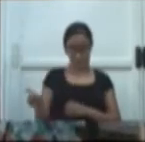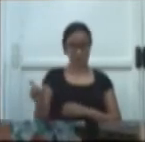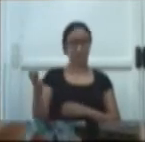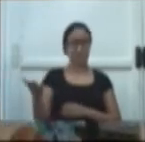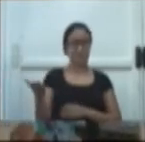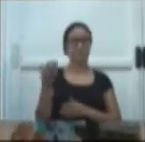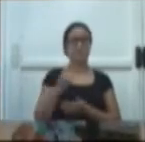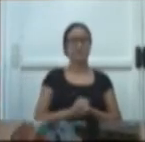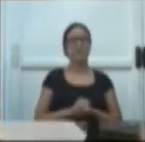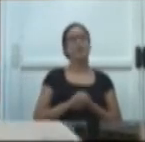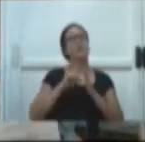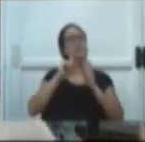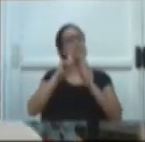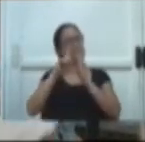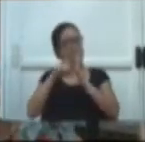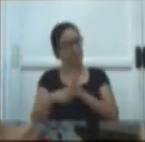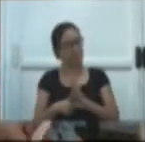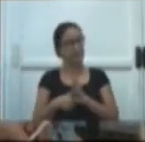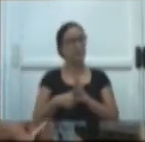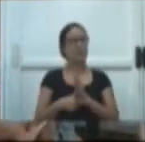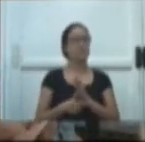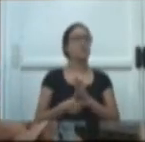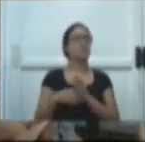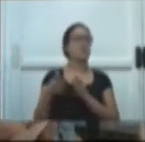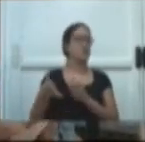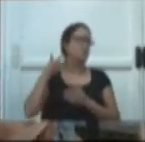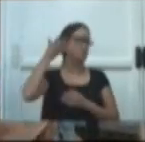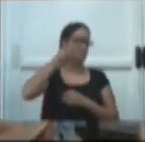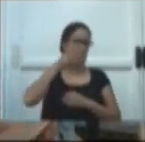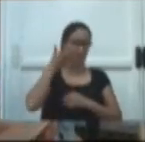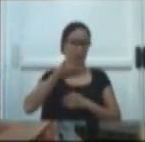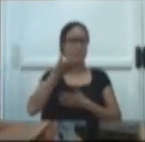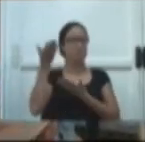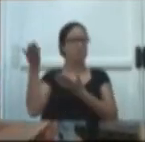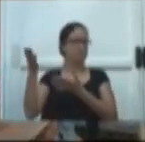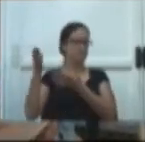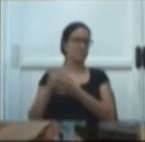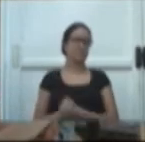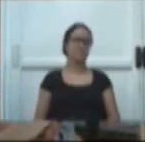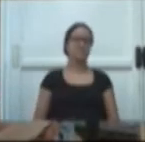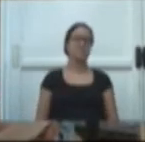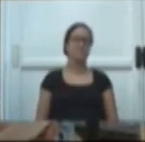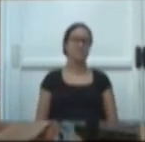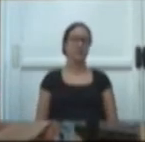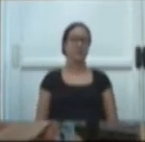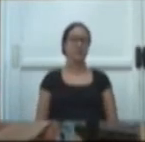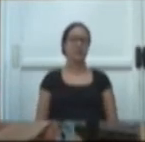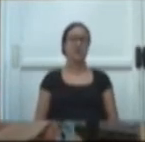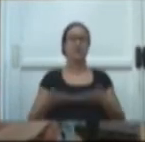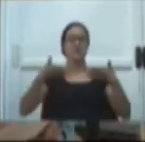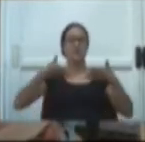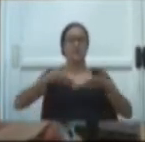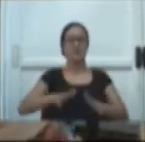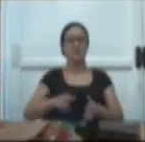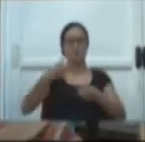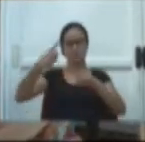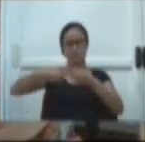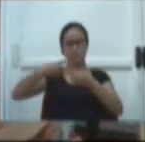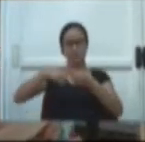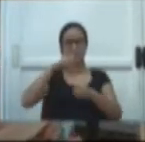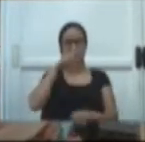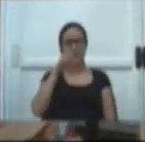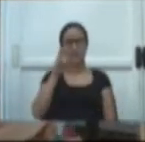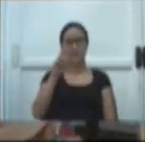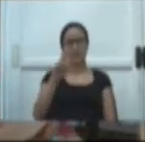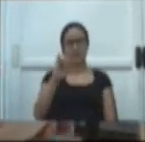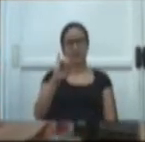logo passarei a palavra ao homenageado da noite. Natural de Ribeirão Preto, senhor Ricardo